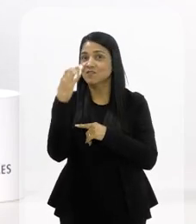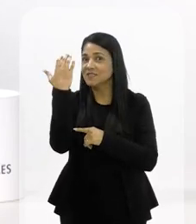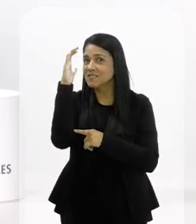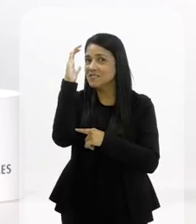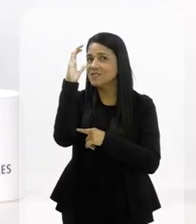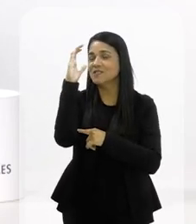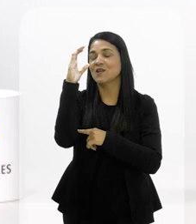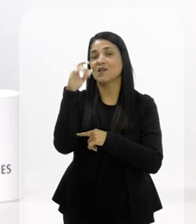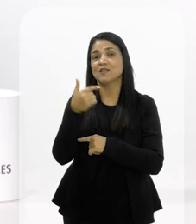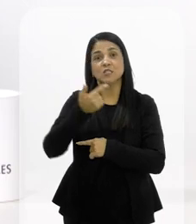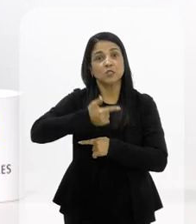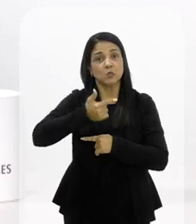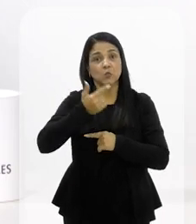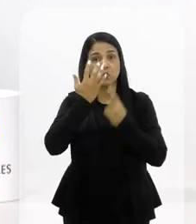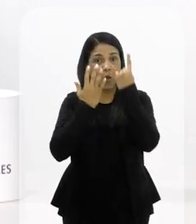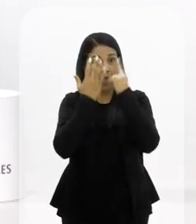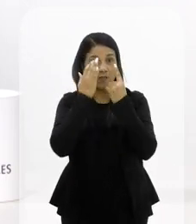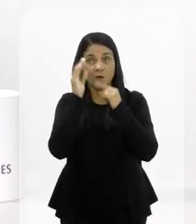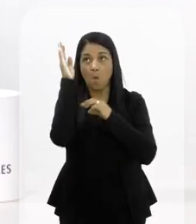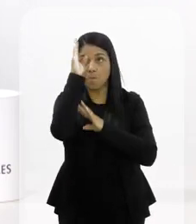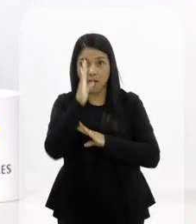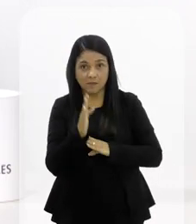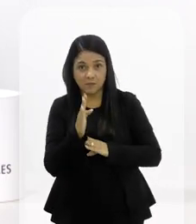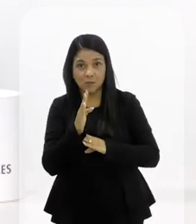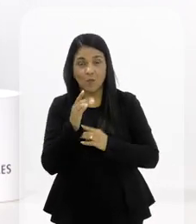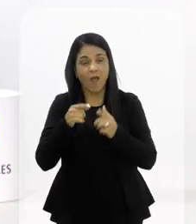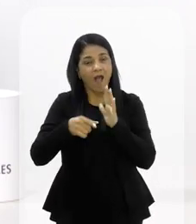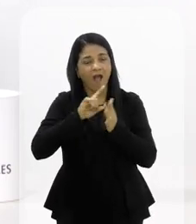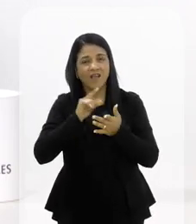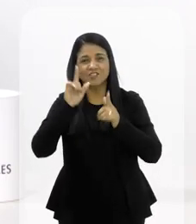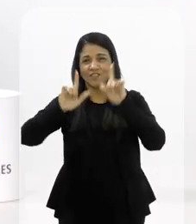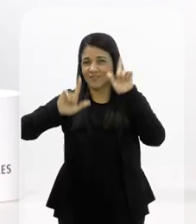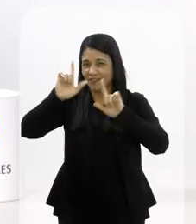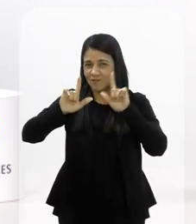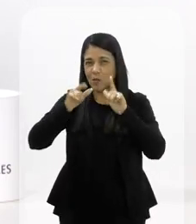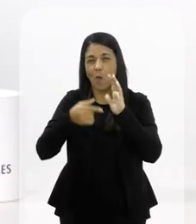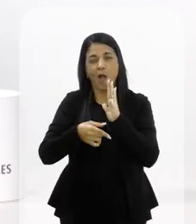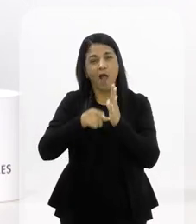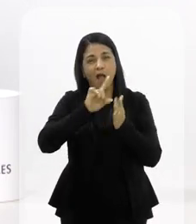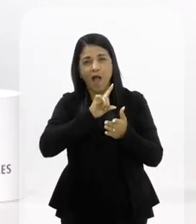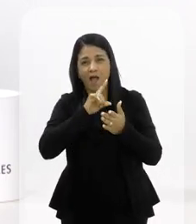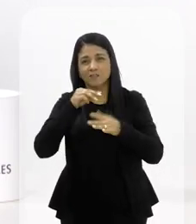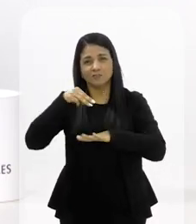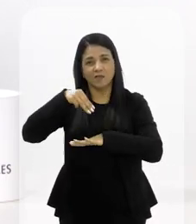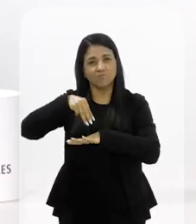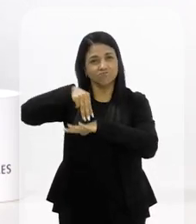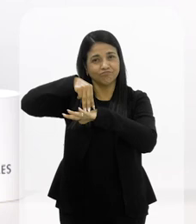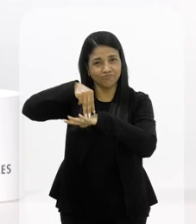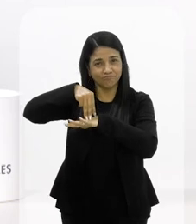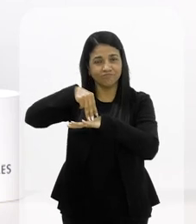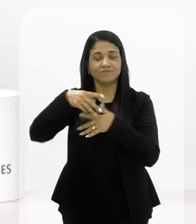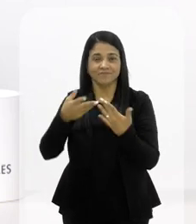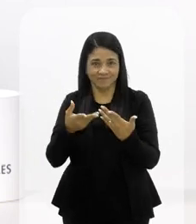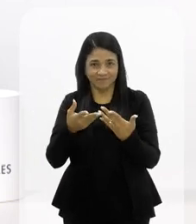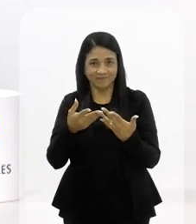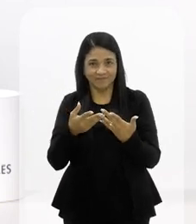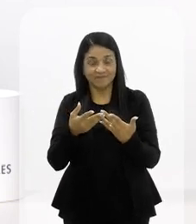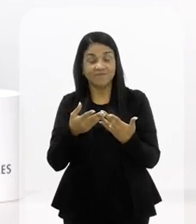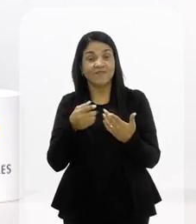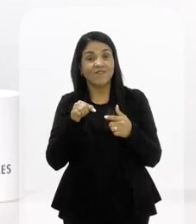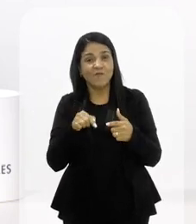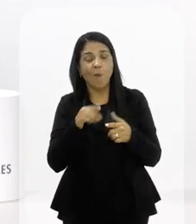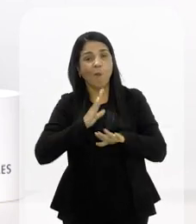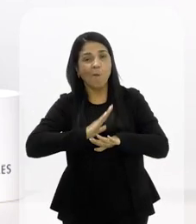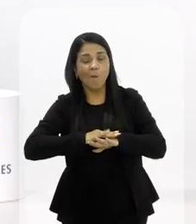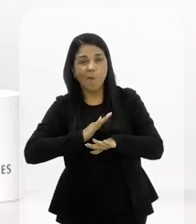segundo carnaval do Brasil né antes da transmissão da TV antes da construção da Marquez Sapucaí e foi um